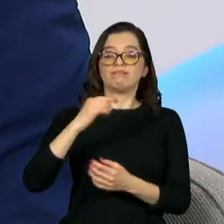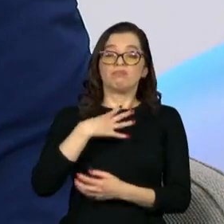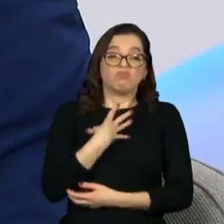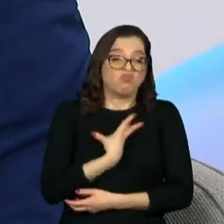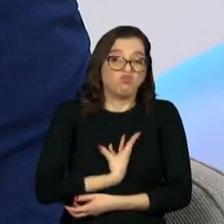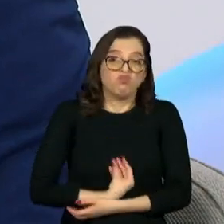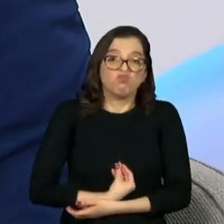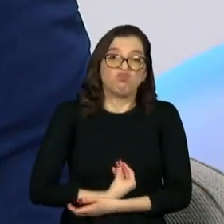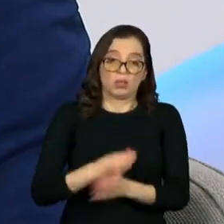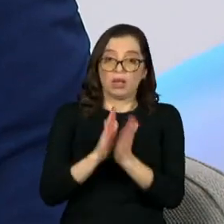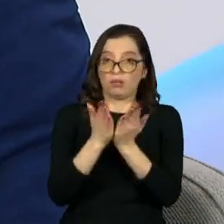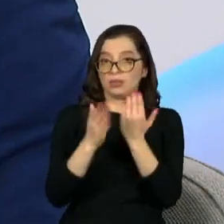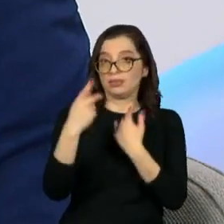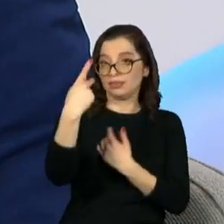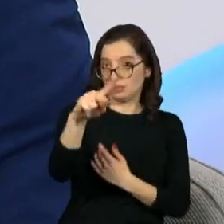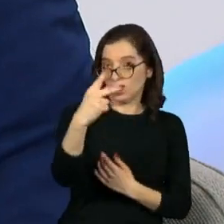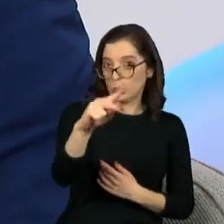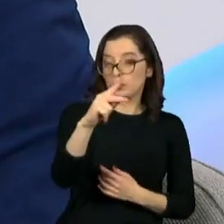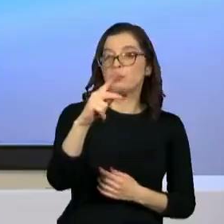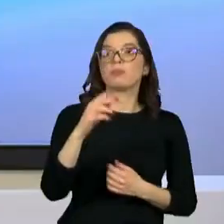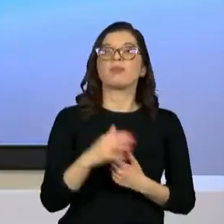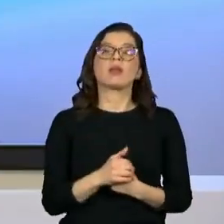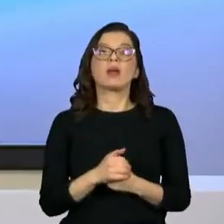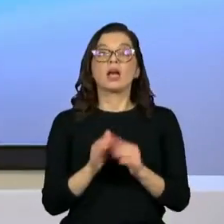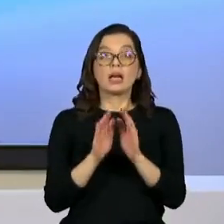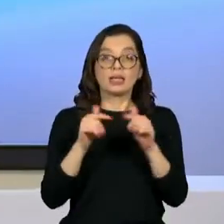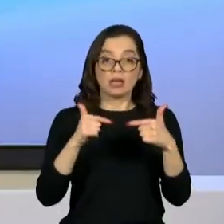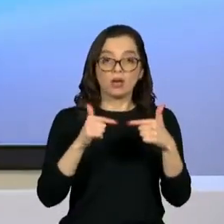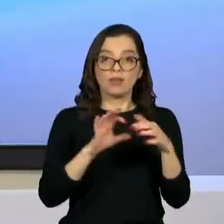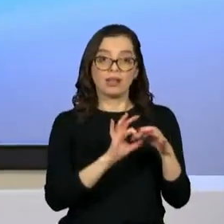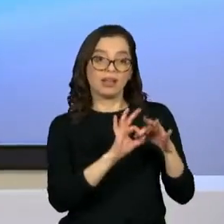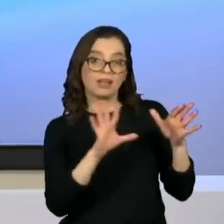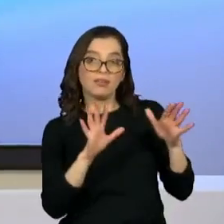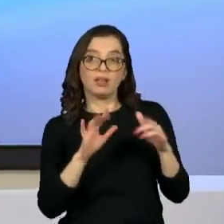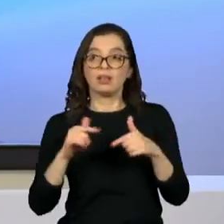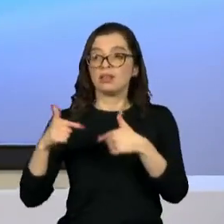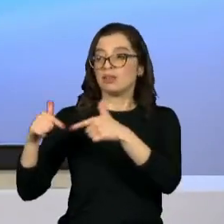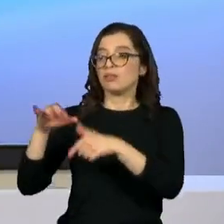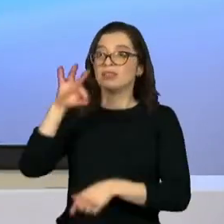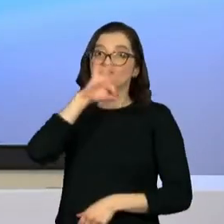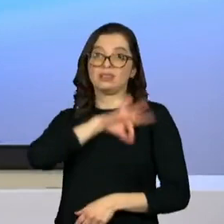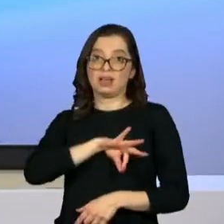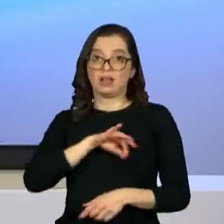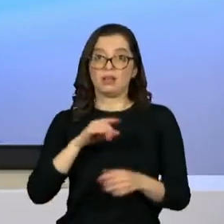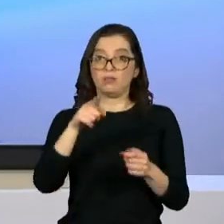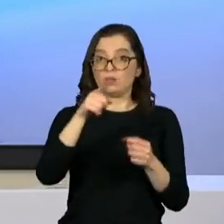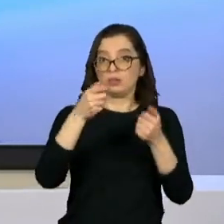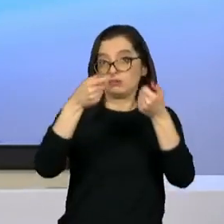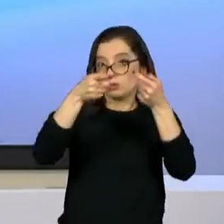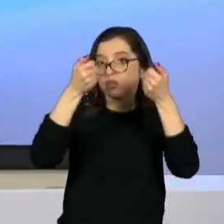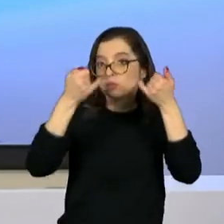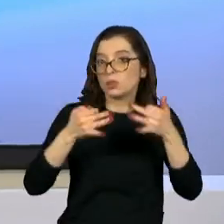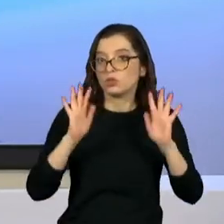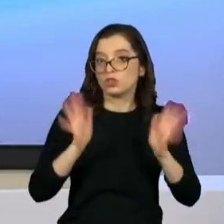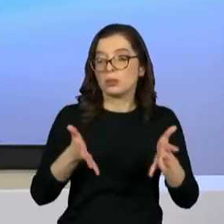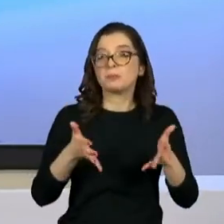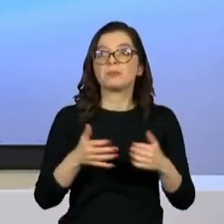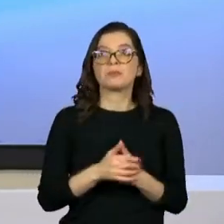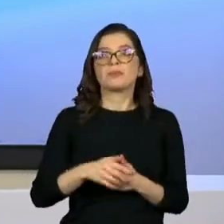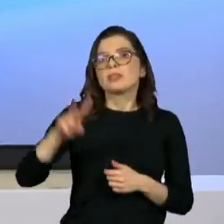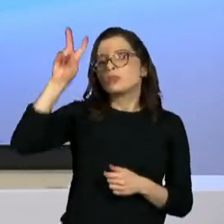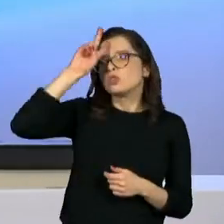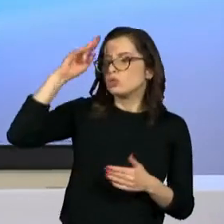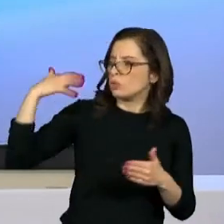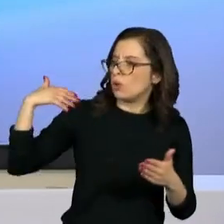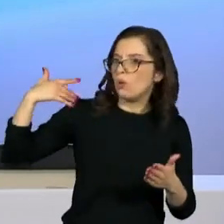trabalho livre e trabalho assalariado. E menciona que ao longo da história a gente abandona a ideia de